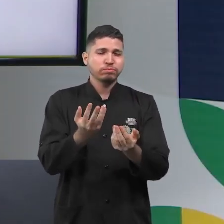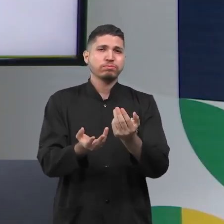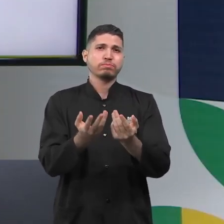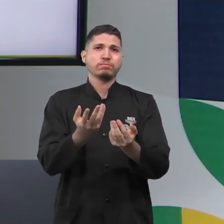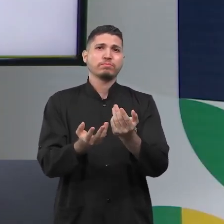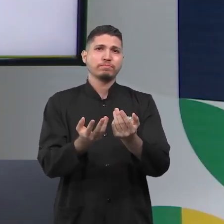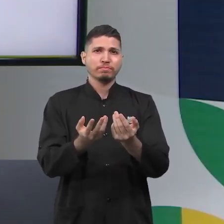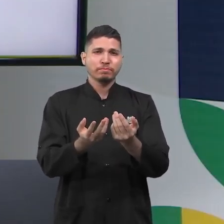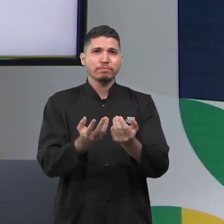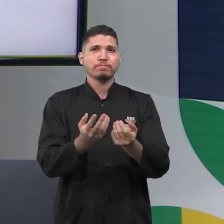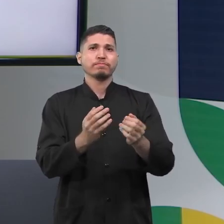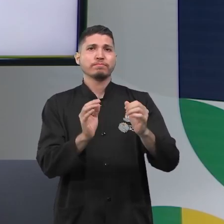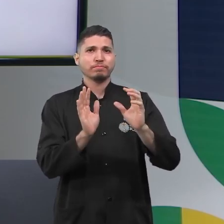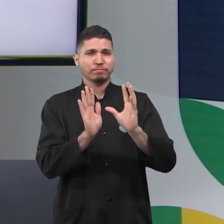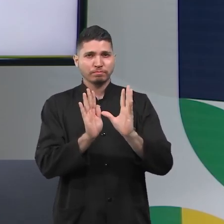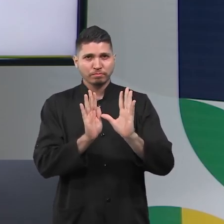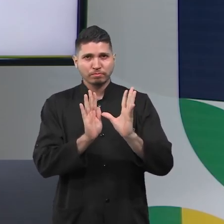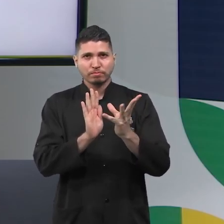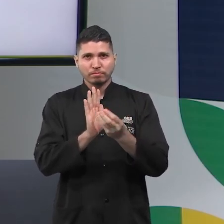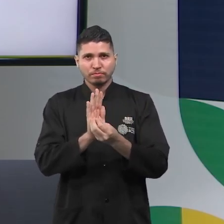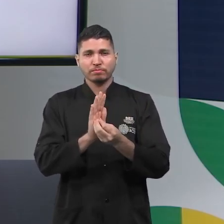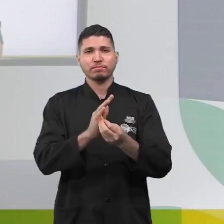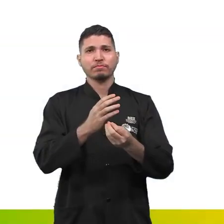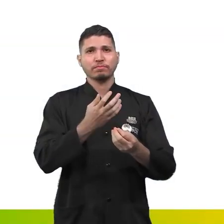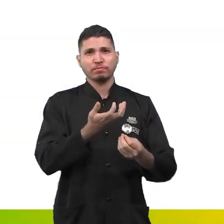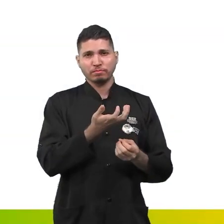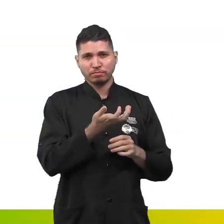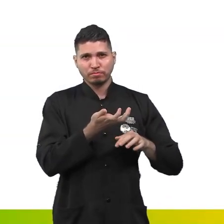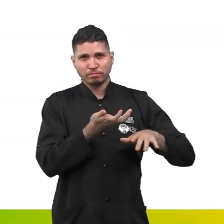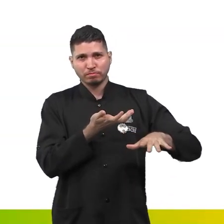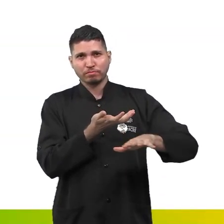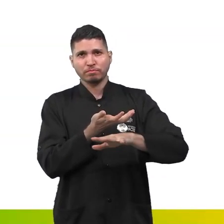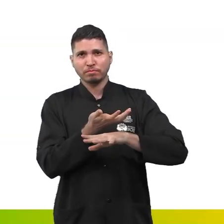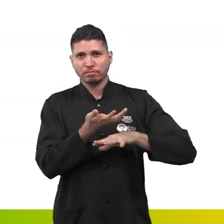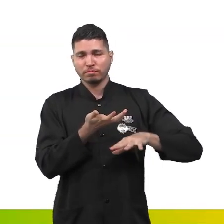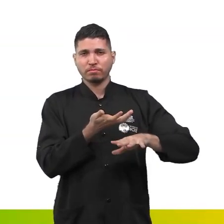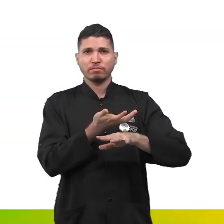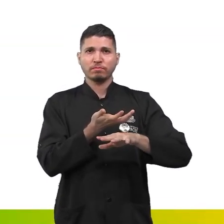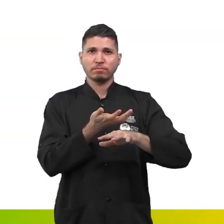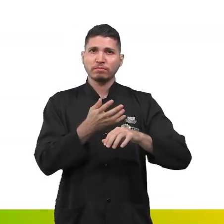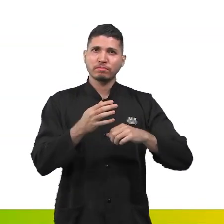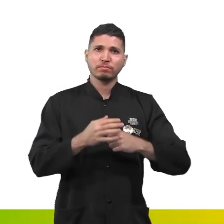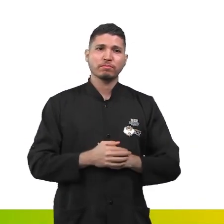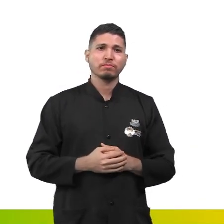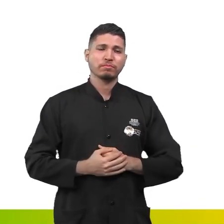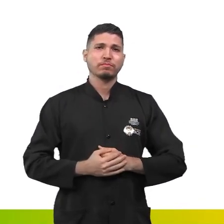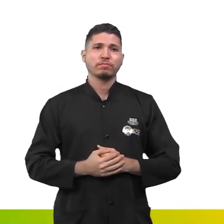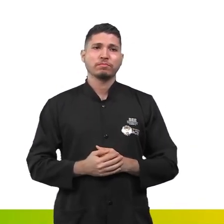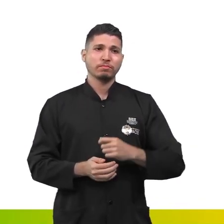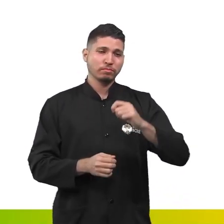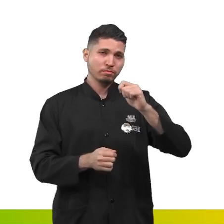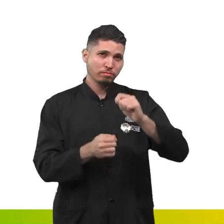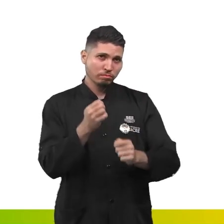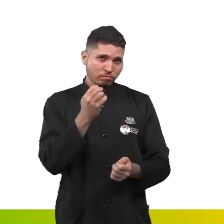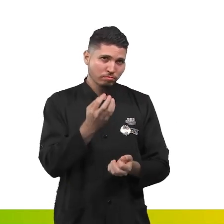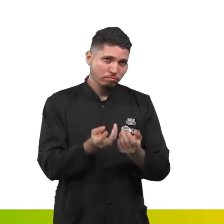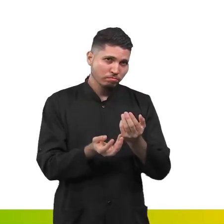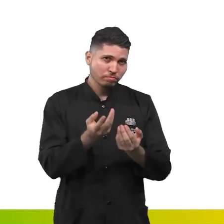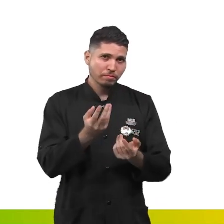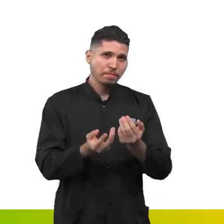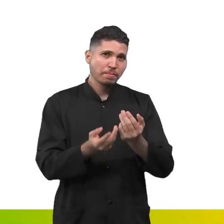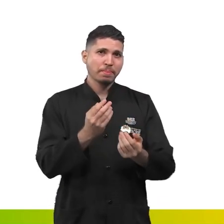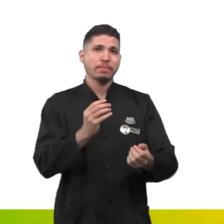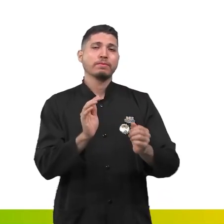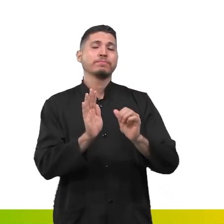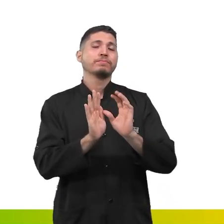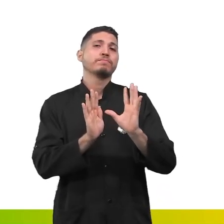ano, na Amazônia e no Pantanal. Só que nós tivemos um pico de queimadas e destruição na Amazônia